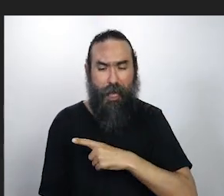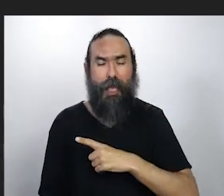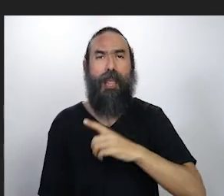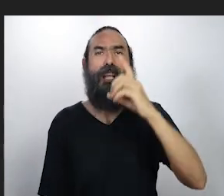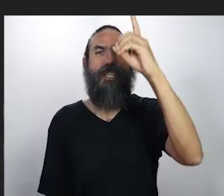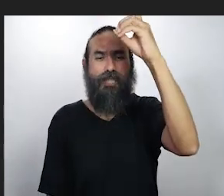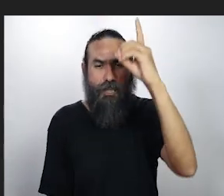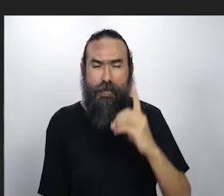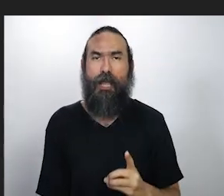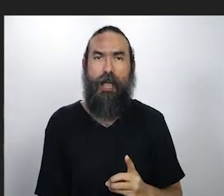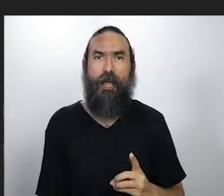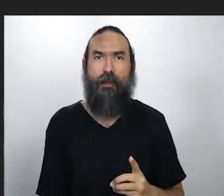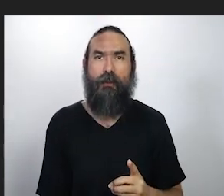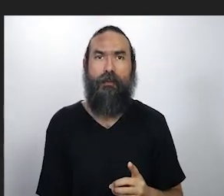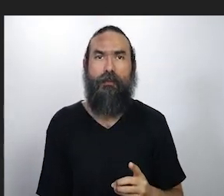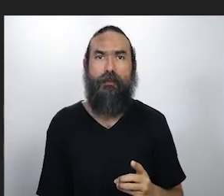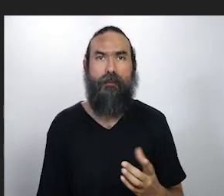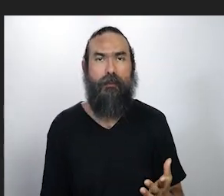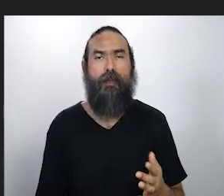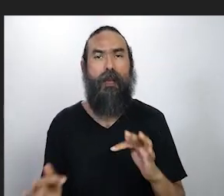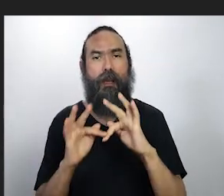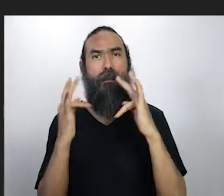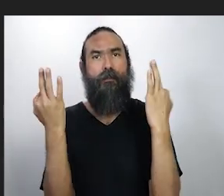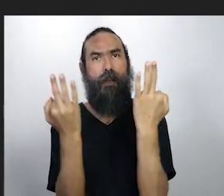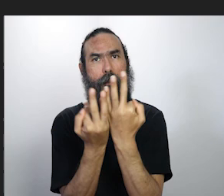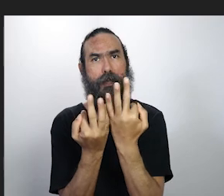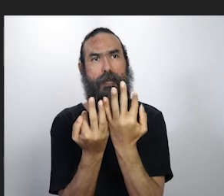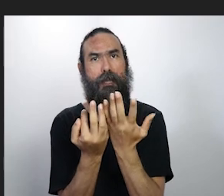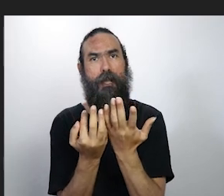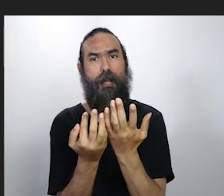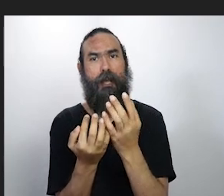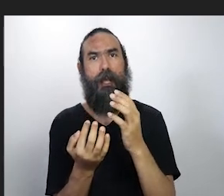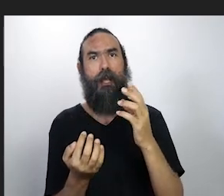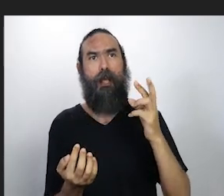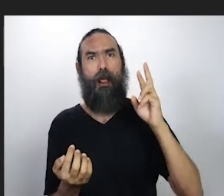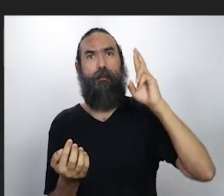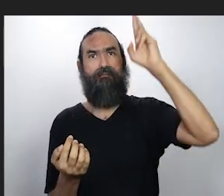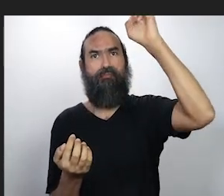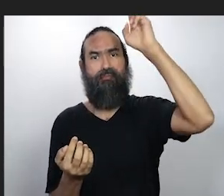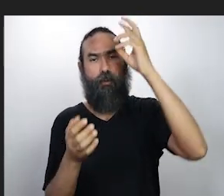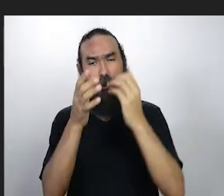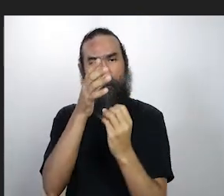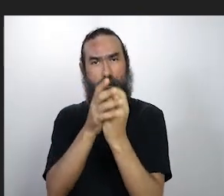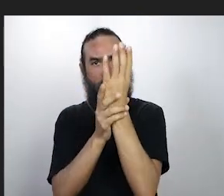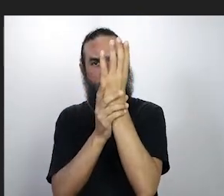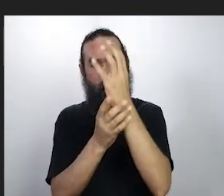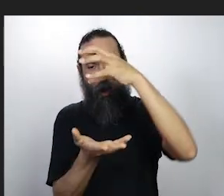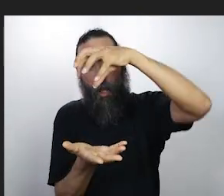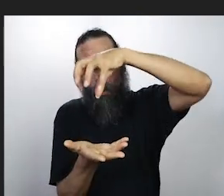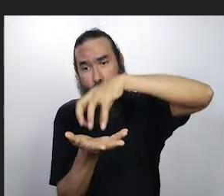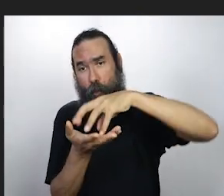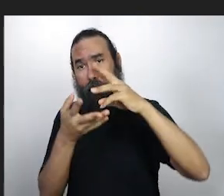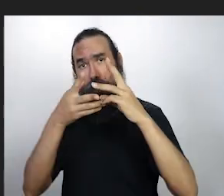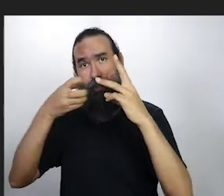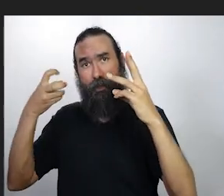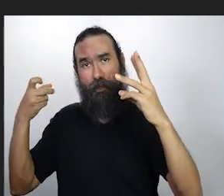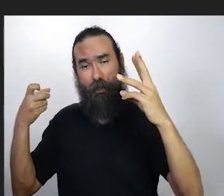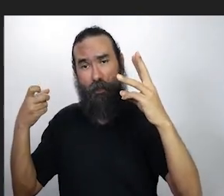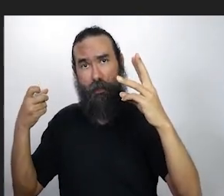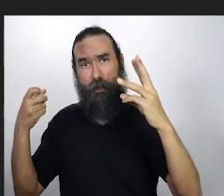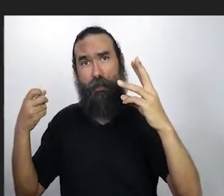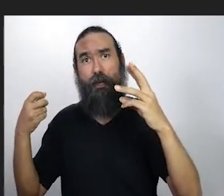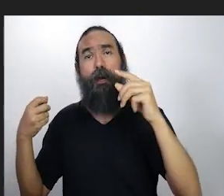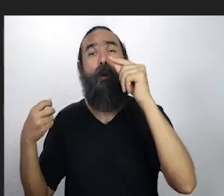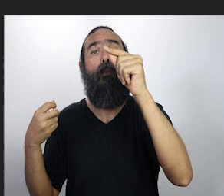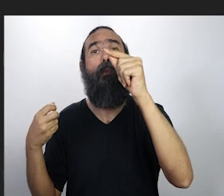uma aldeia, tem uma prerrogativa, a família dele, hereditária, né? Que sempre